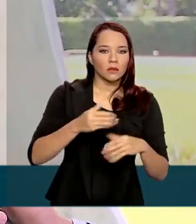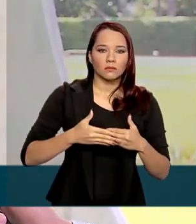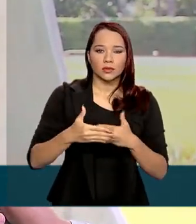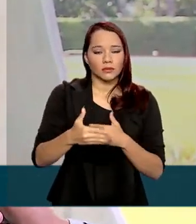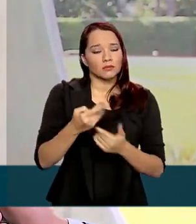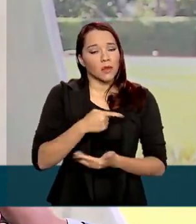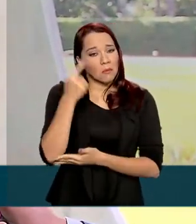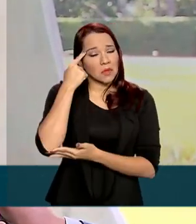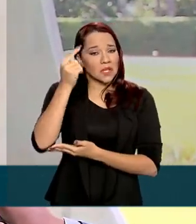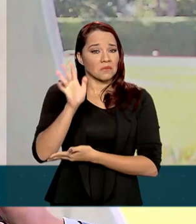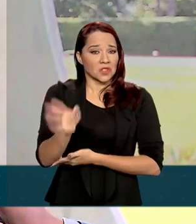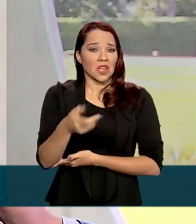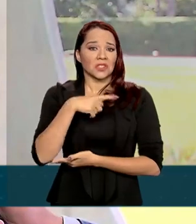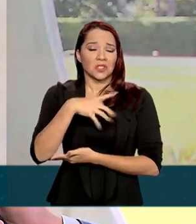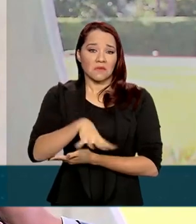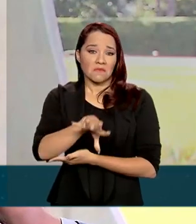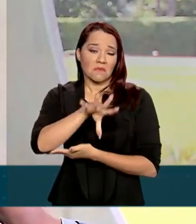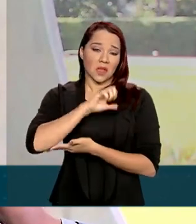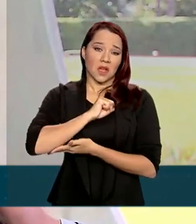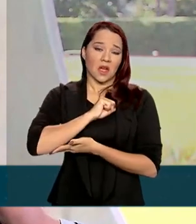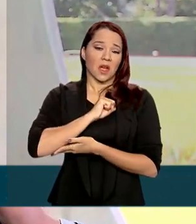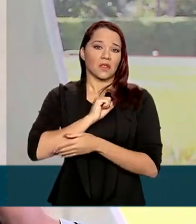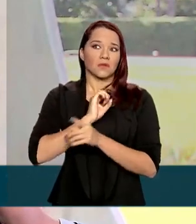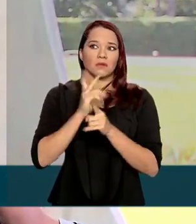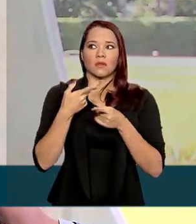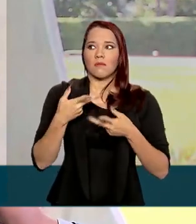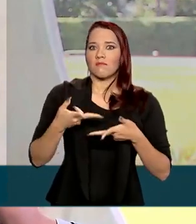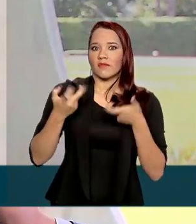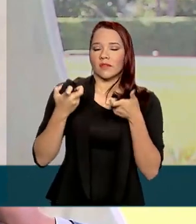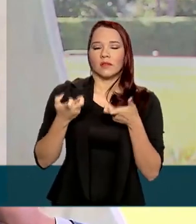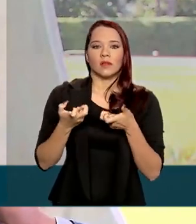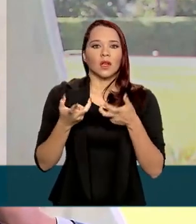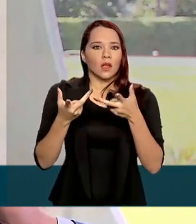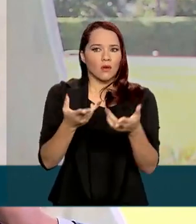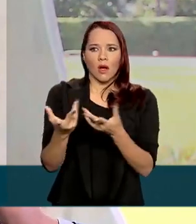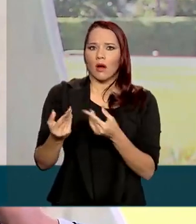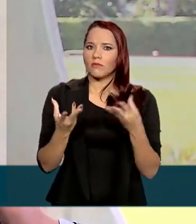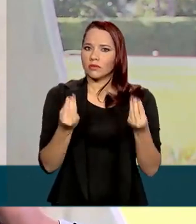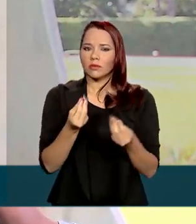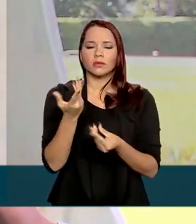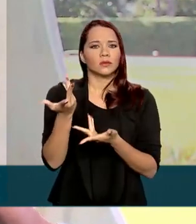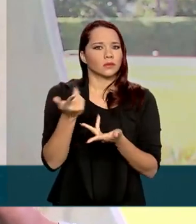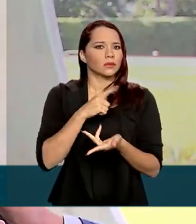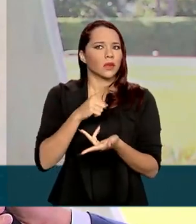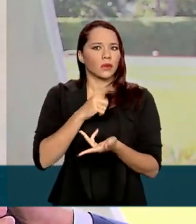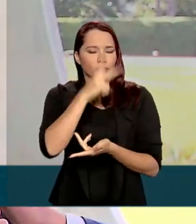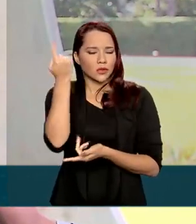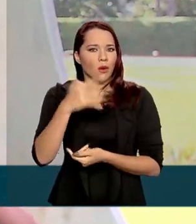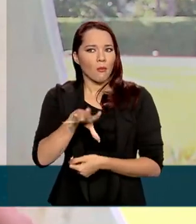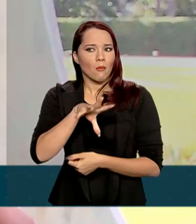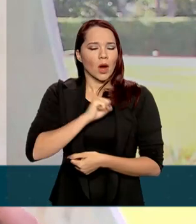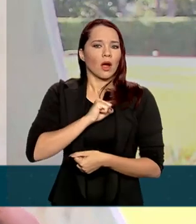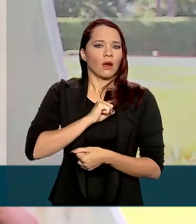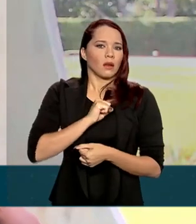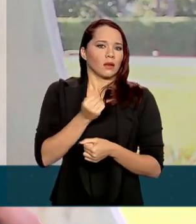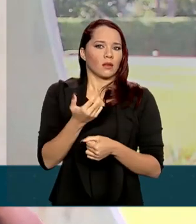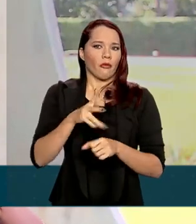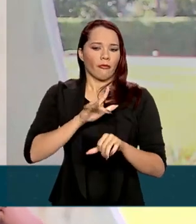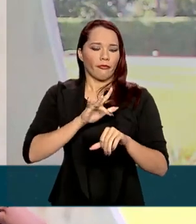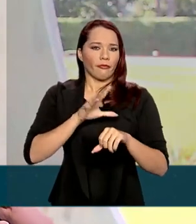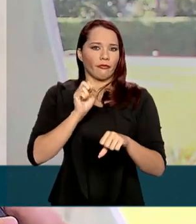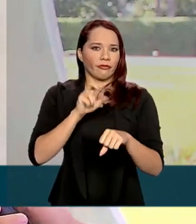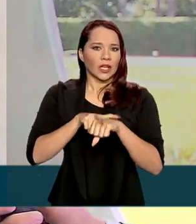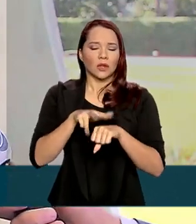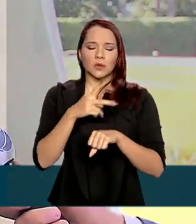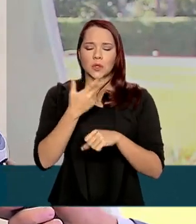eu achava até que tivesse contraído e não percebido com a maioria da população brasileira contra o vírus não percebe o